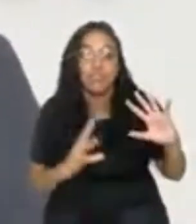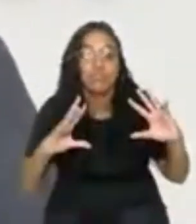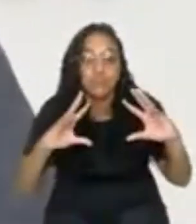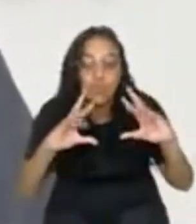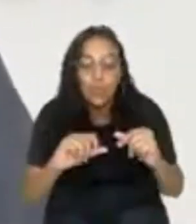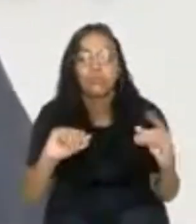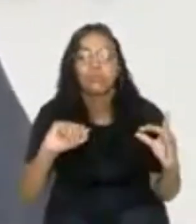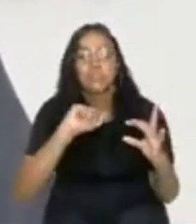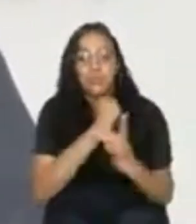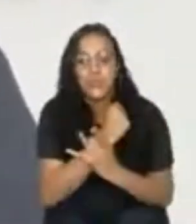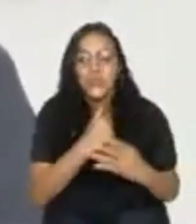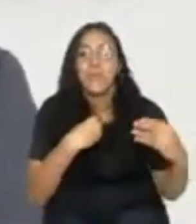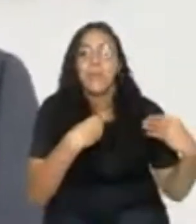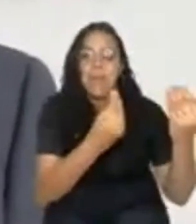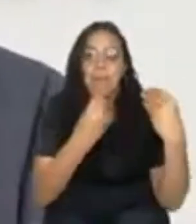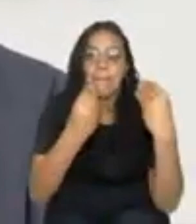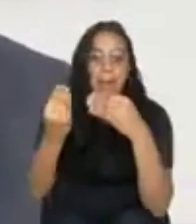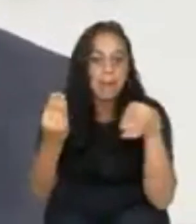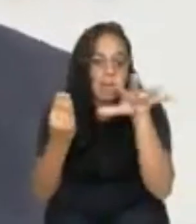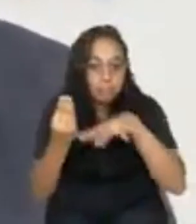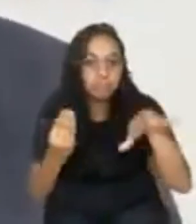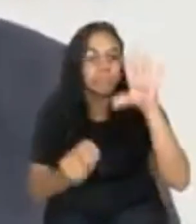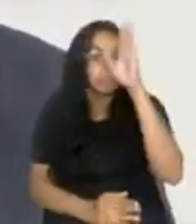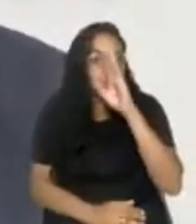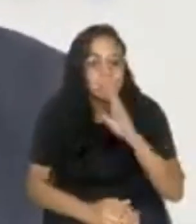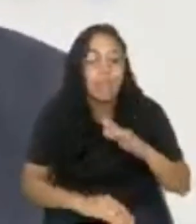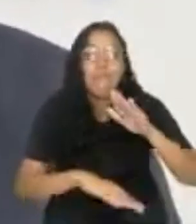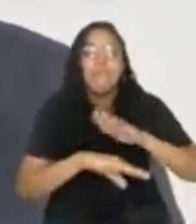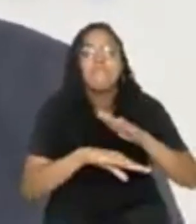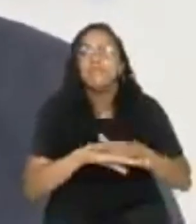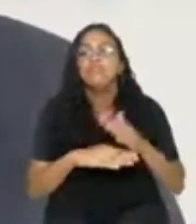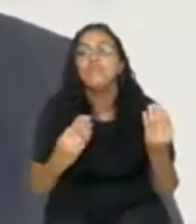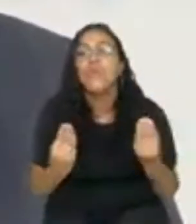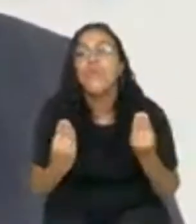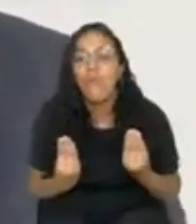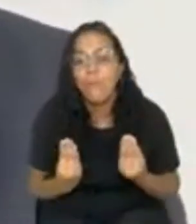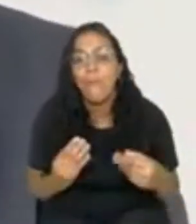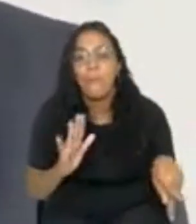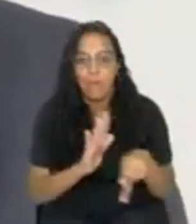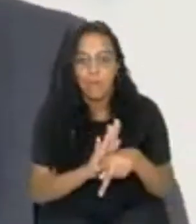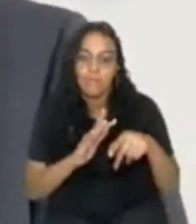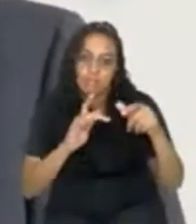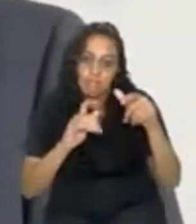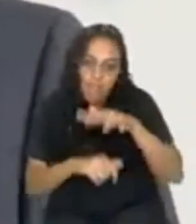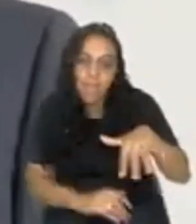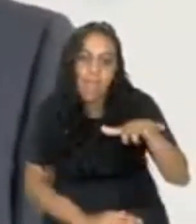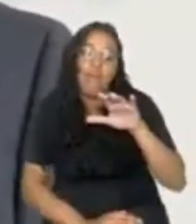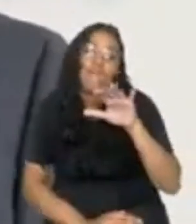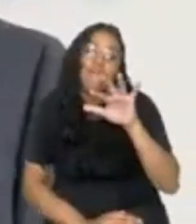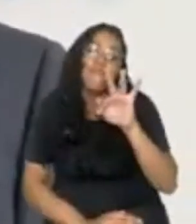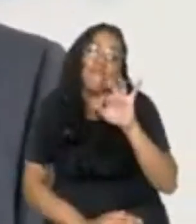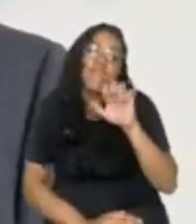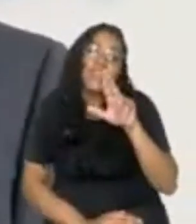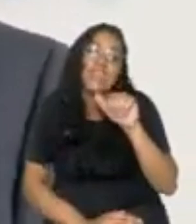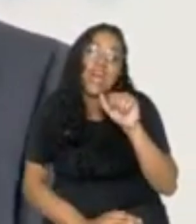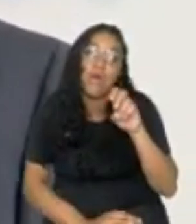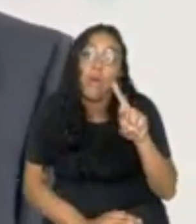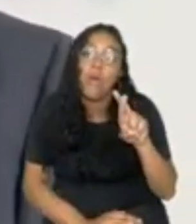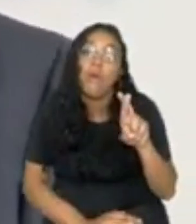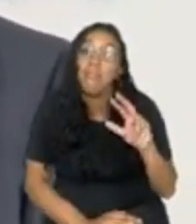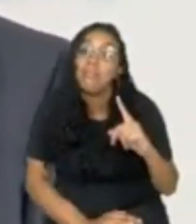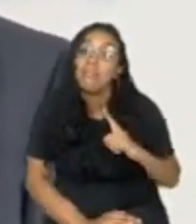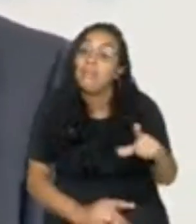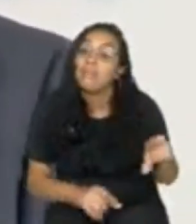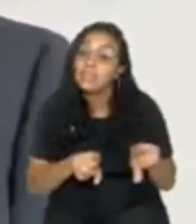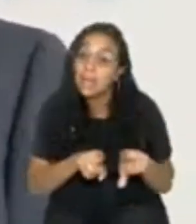todos os seguros distribuídos no Brasil é feito através dos corretores de seguros. E a FENACOR tem